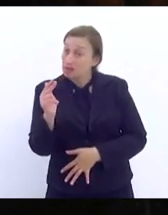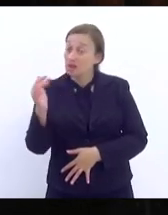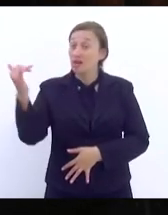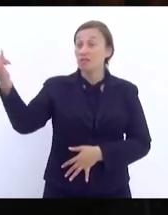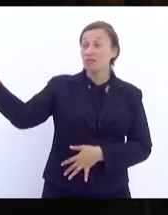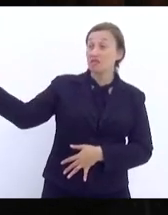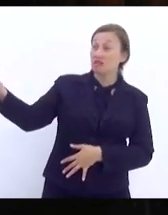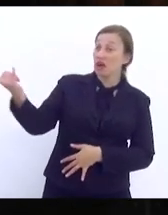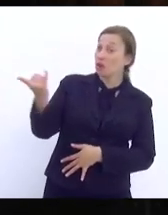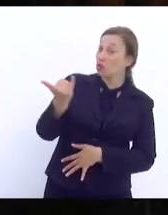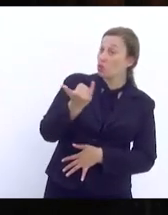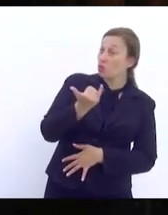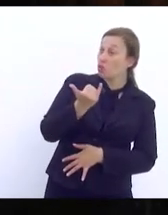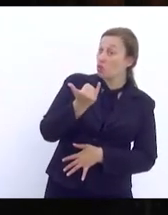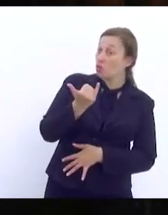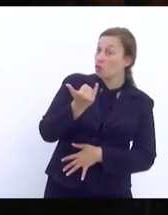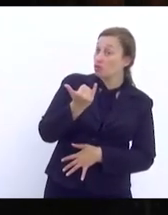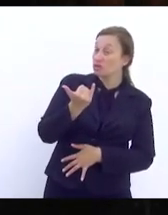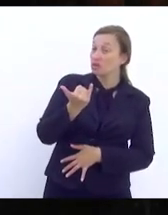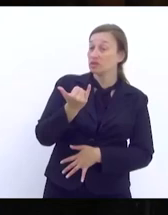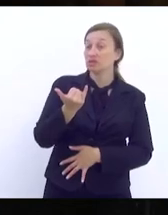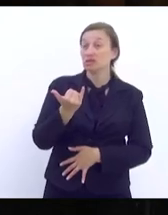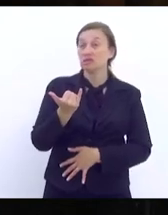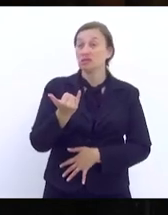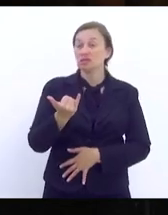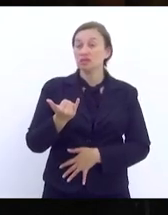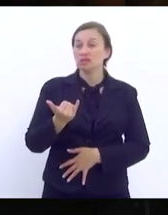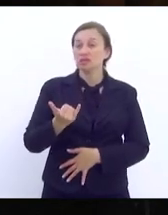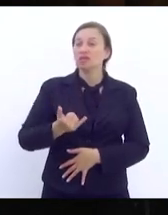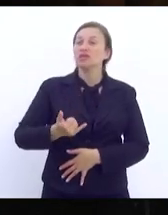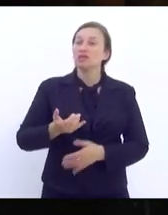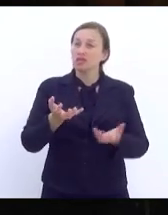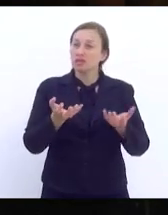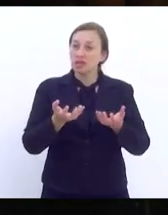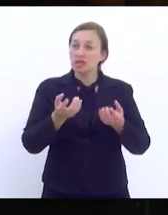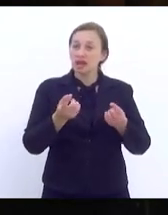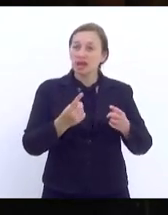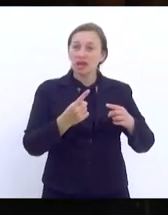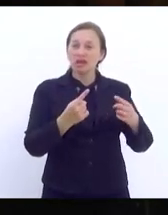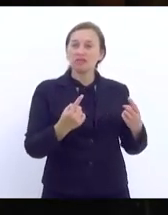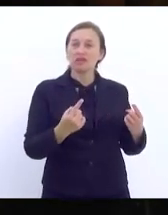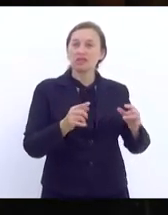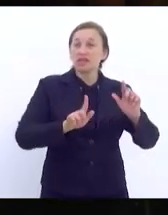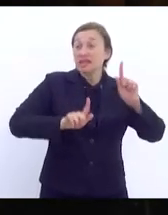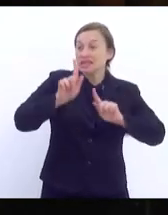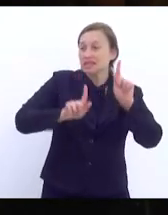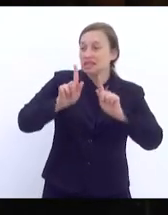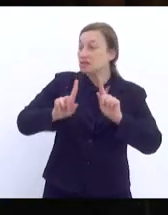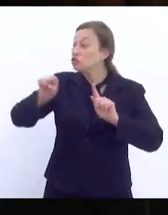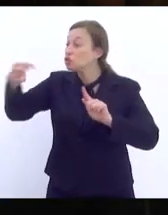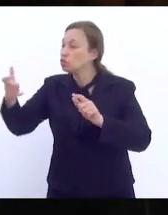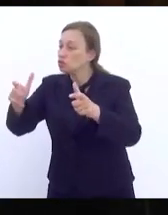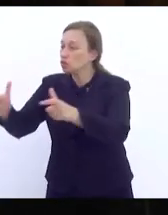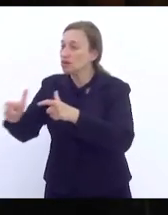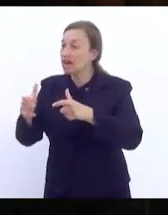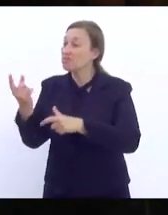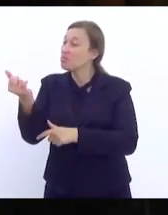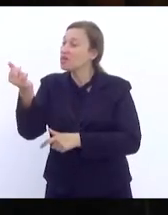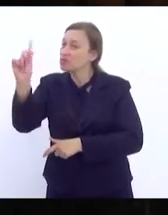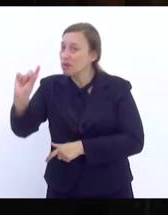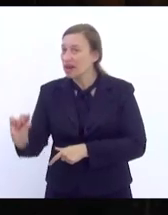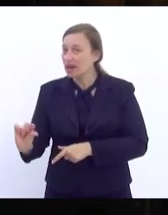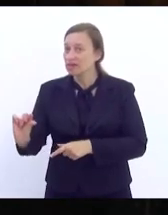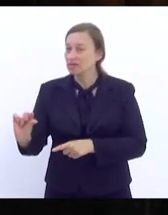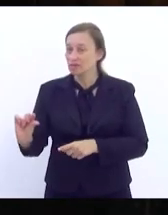contou que querem fazer concessão de outros terminais mas vai fazer a preço de banana porque o terminal